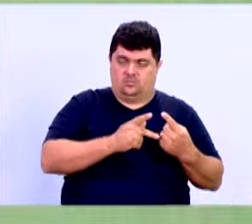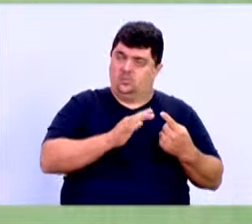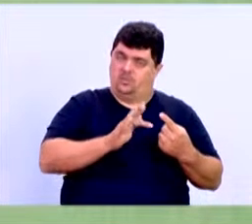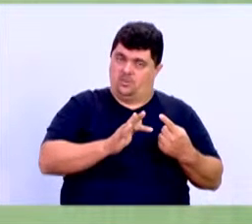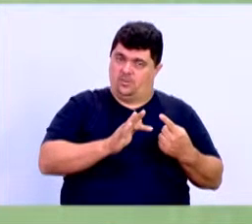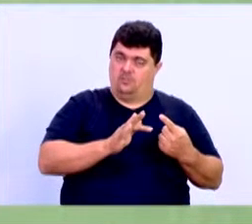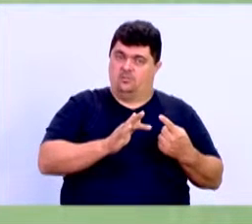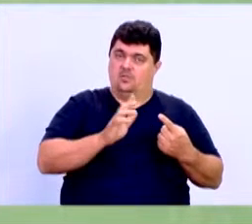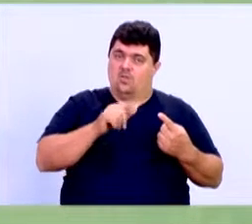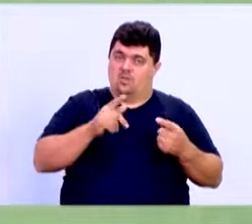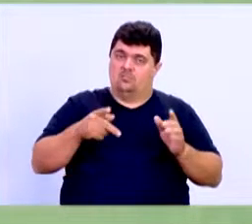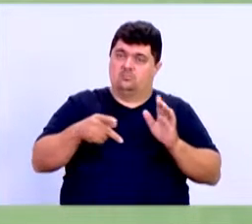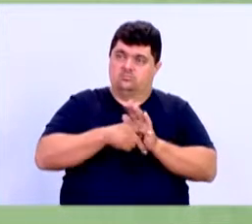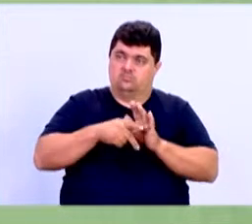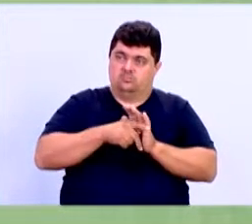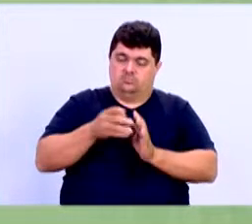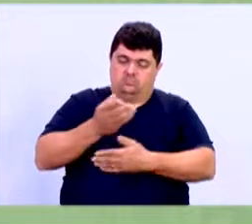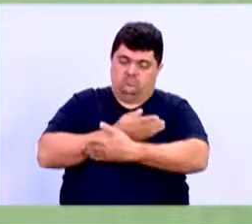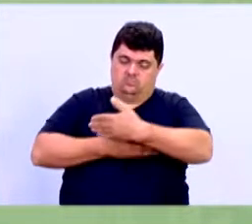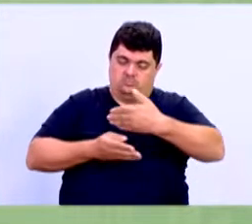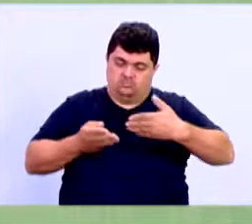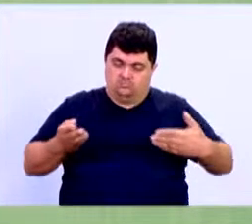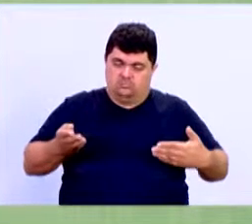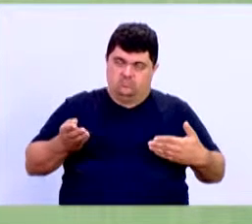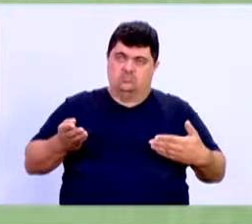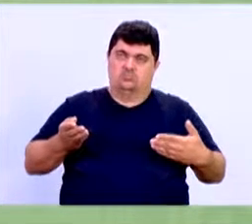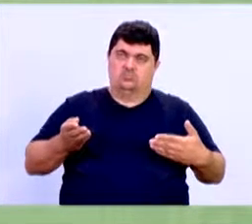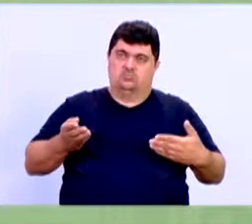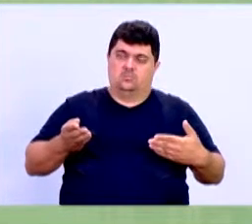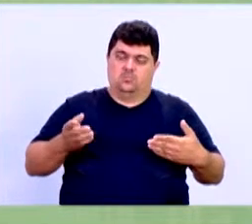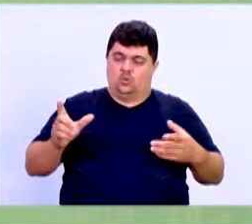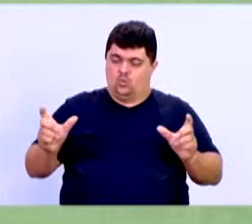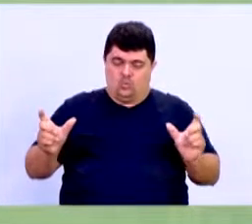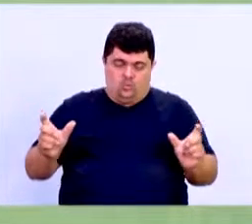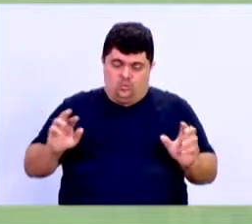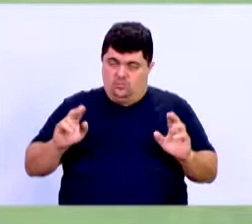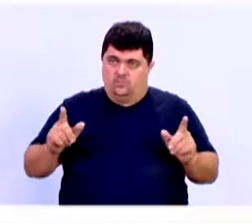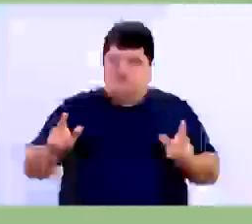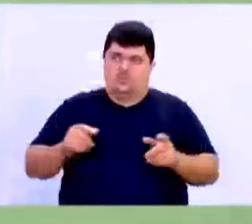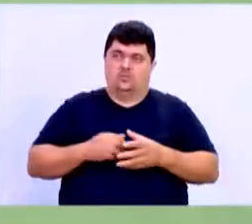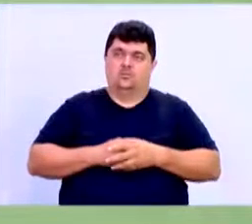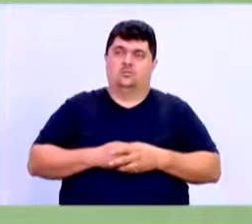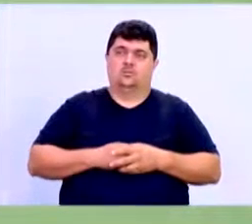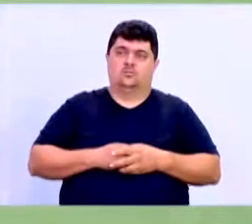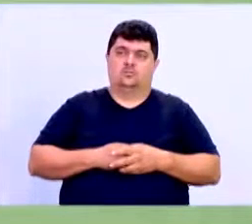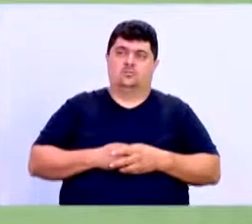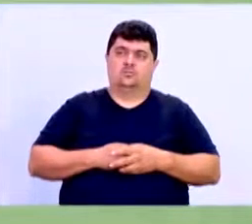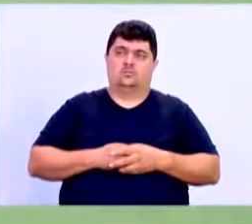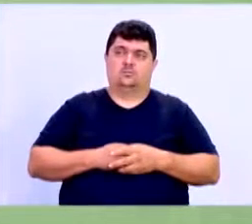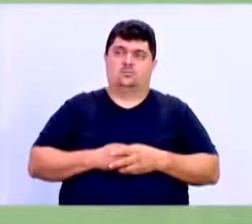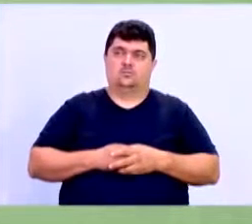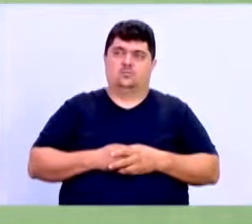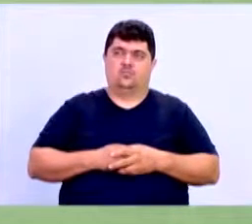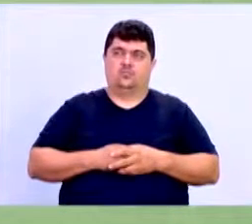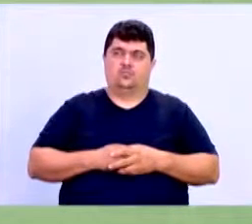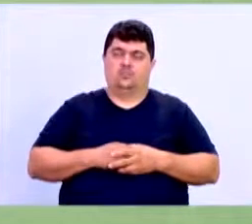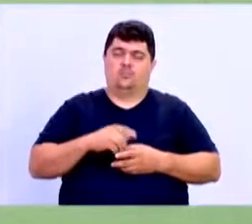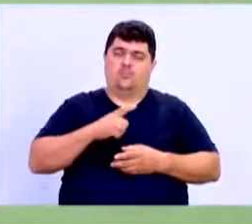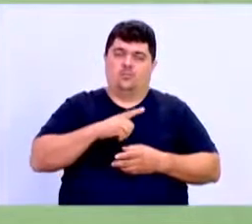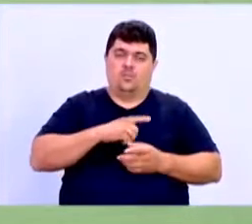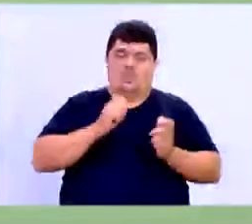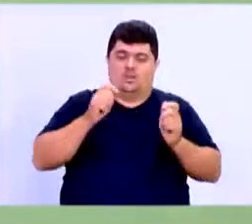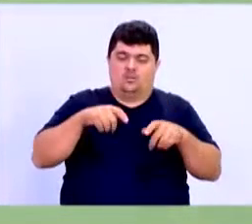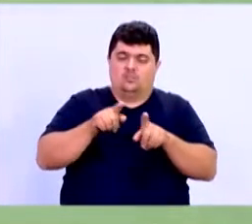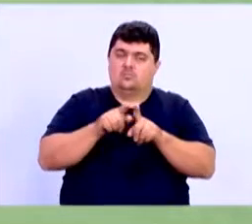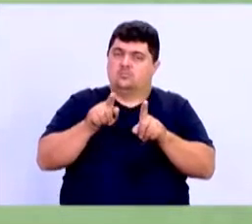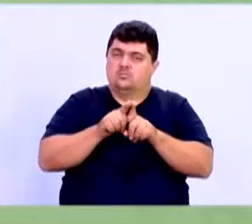sua função. Exemplo, referenciais. O que os atributos com função referencial eles representam? Eles representam a ligação de uma